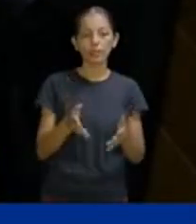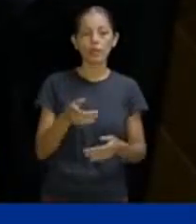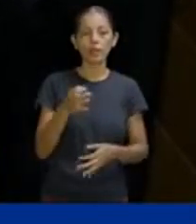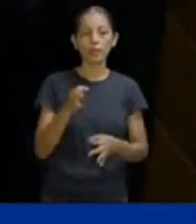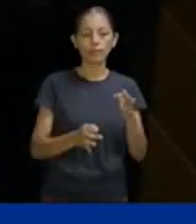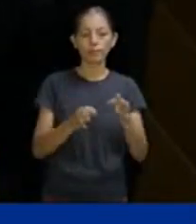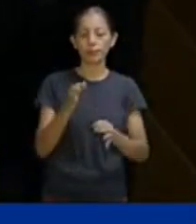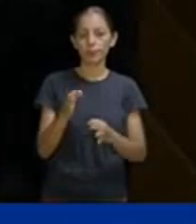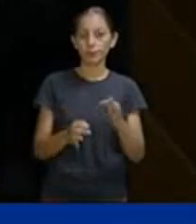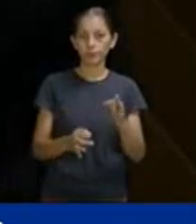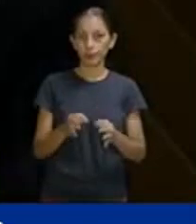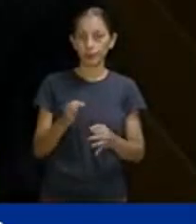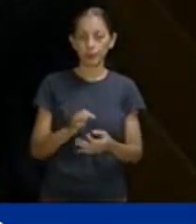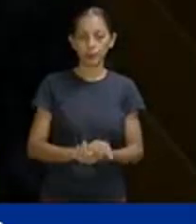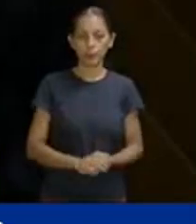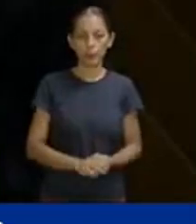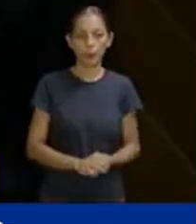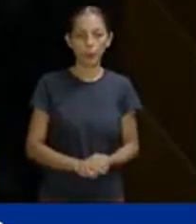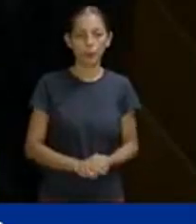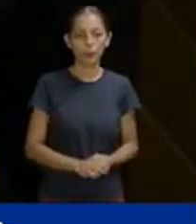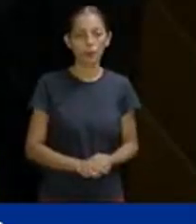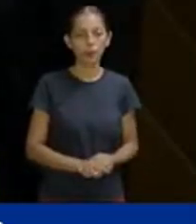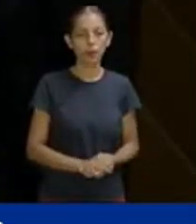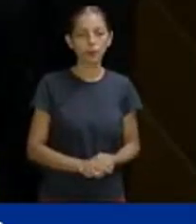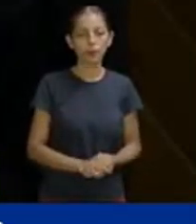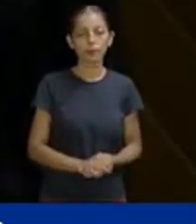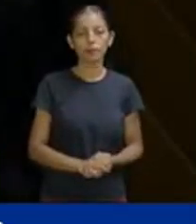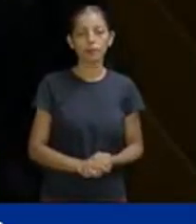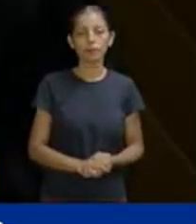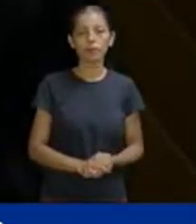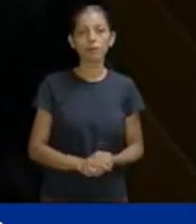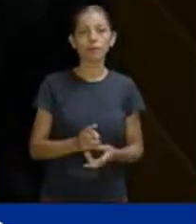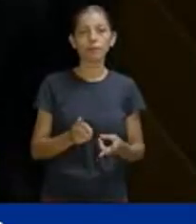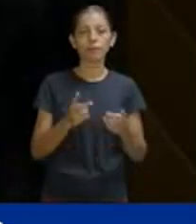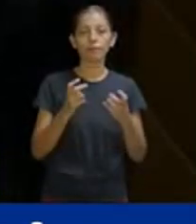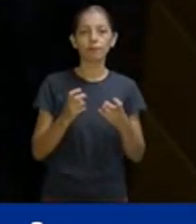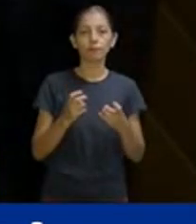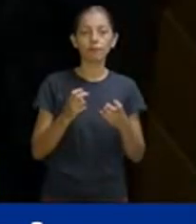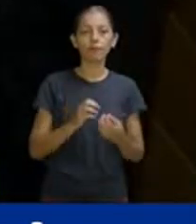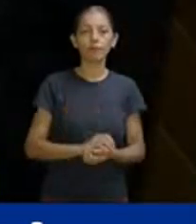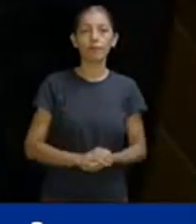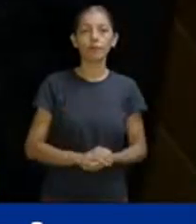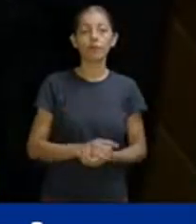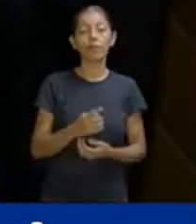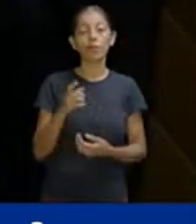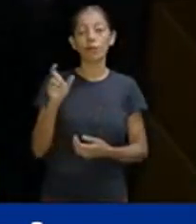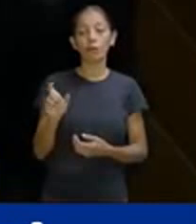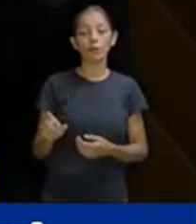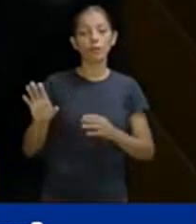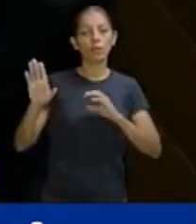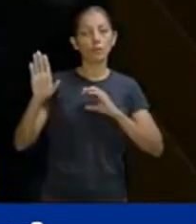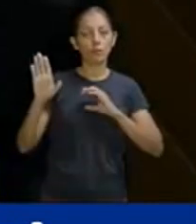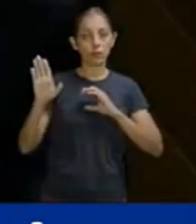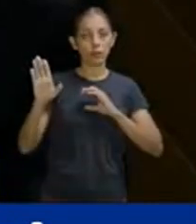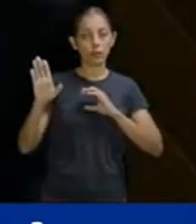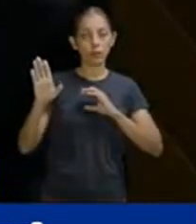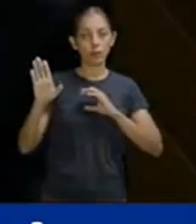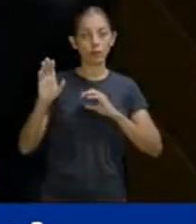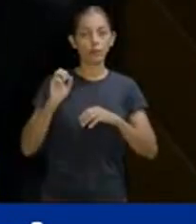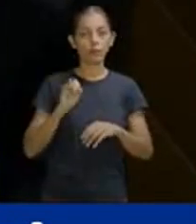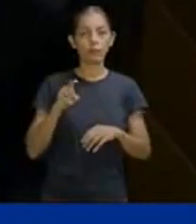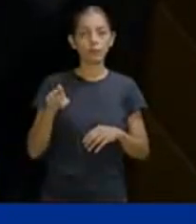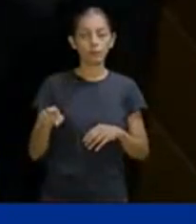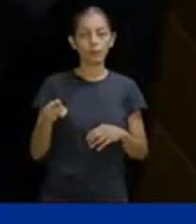Superior Eleitoral, que afirma não poder se imputar a responsabilidade ao candidato quando a propaganda, com